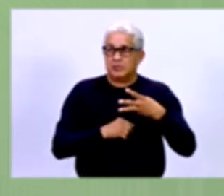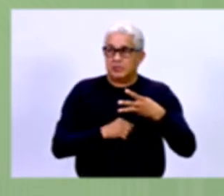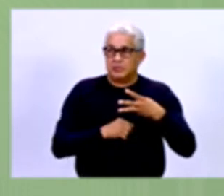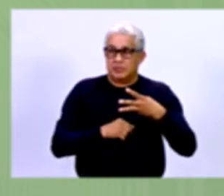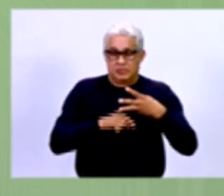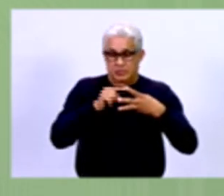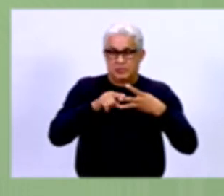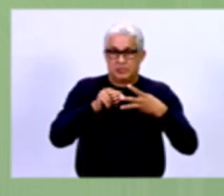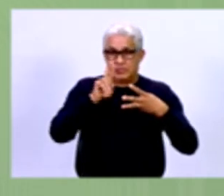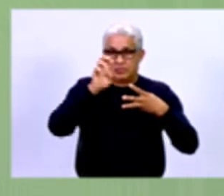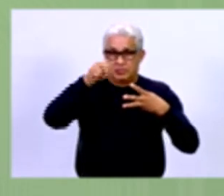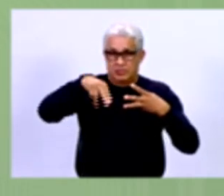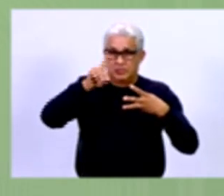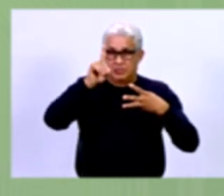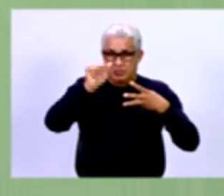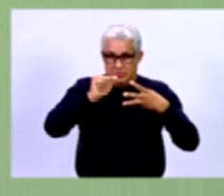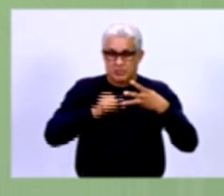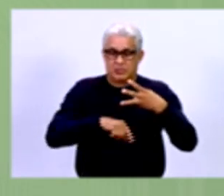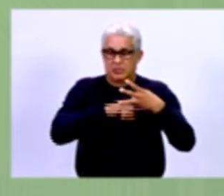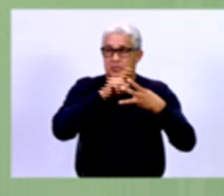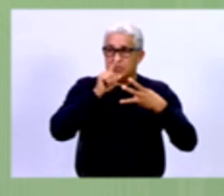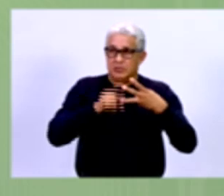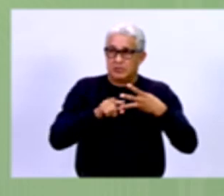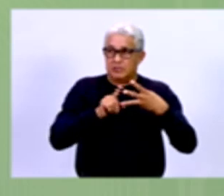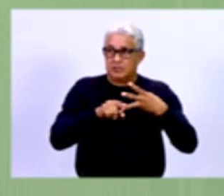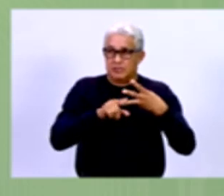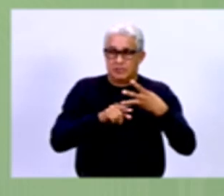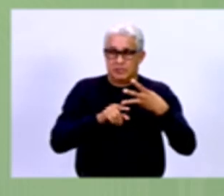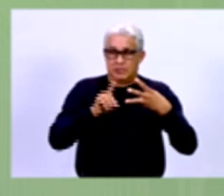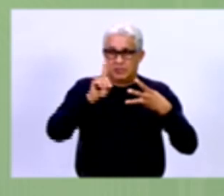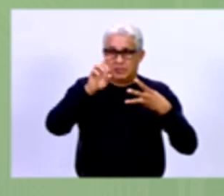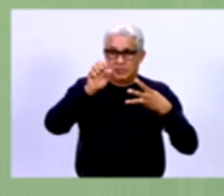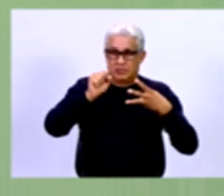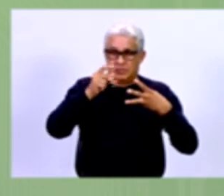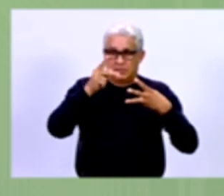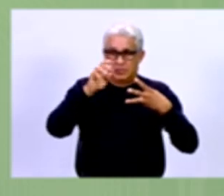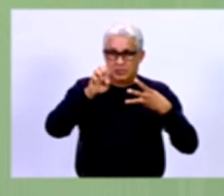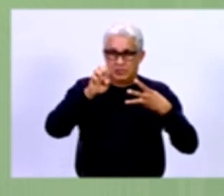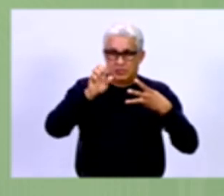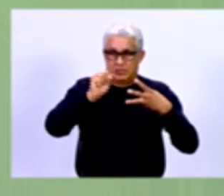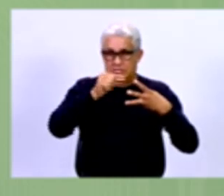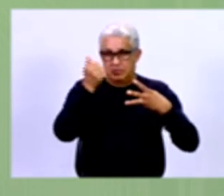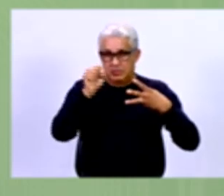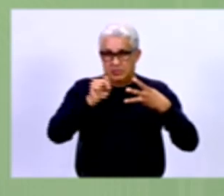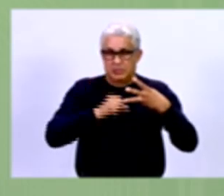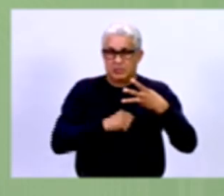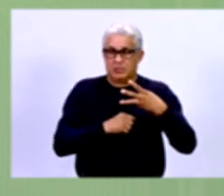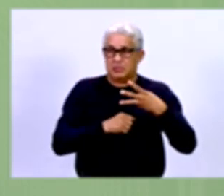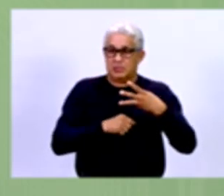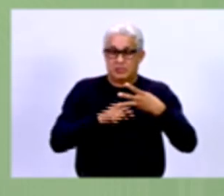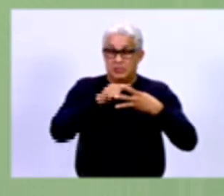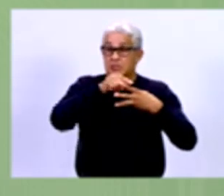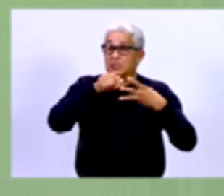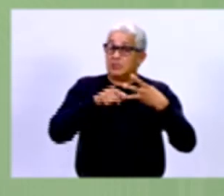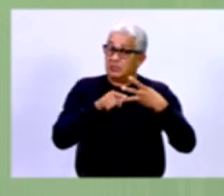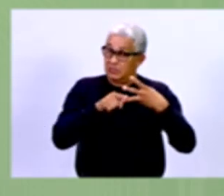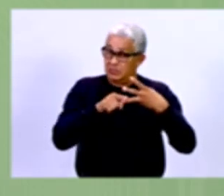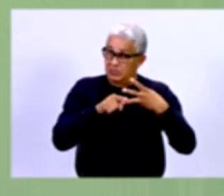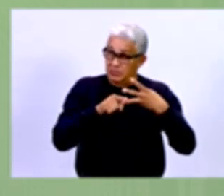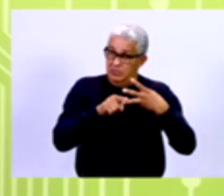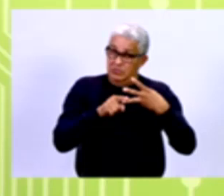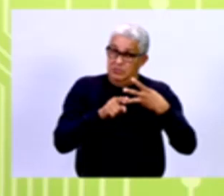A segunda é a ótica da renda. E a terceira é a ótica das despesas. Essas 3